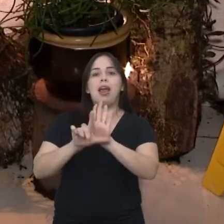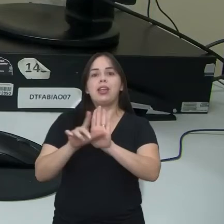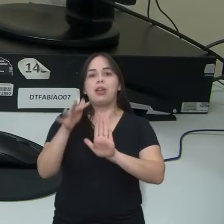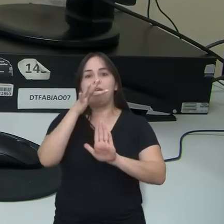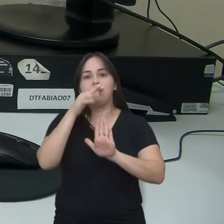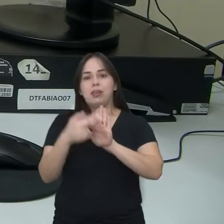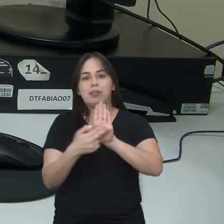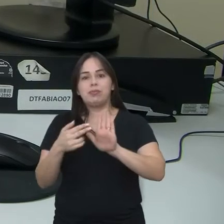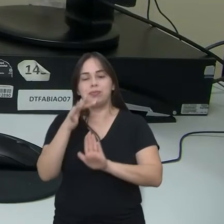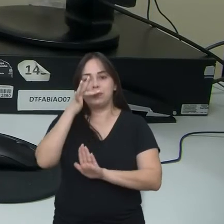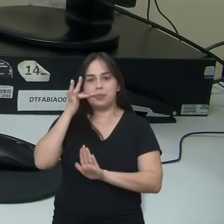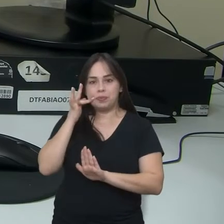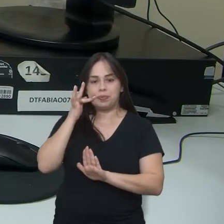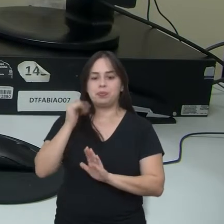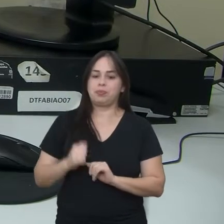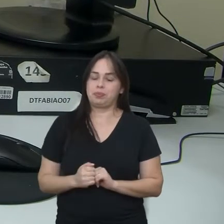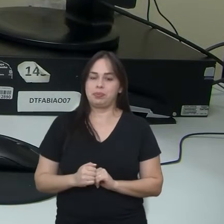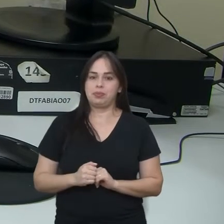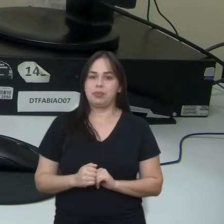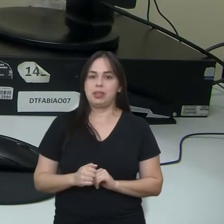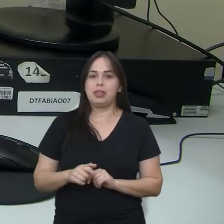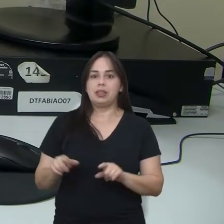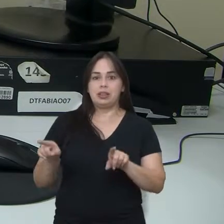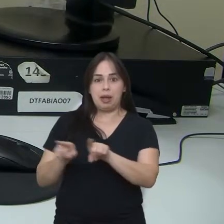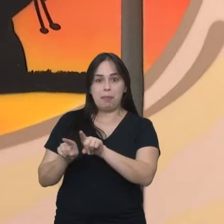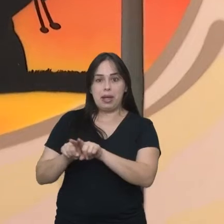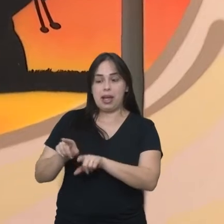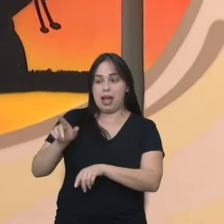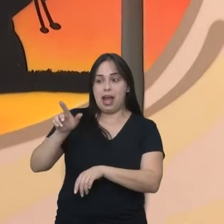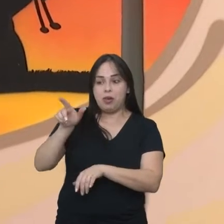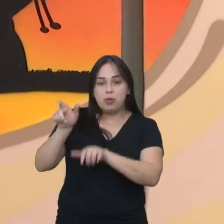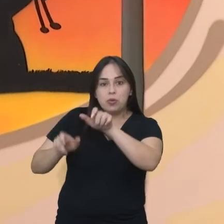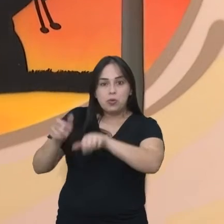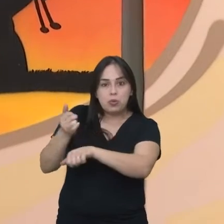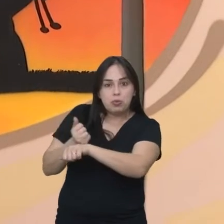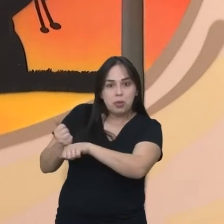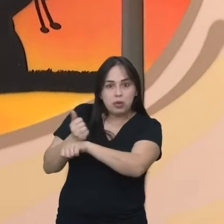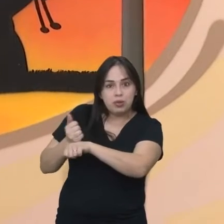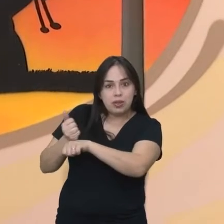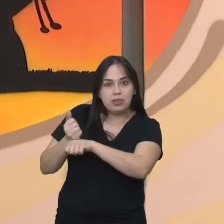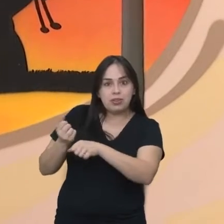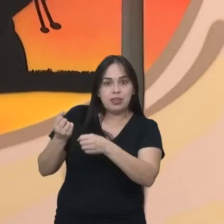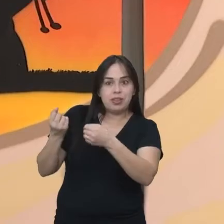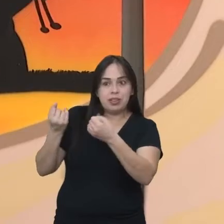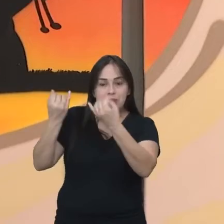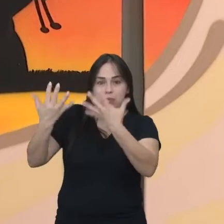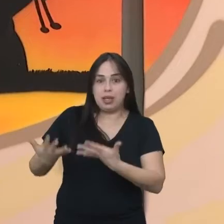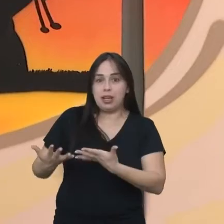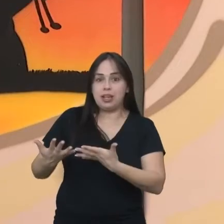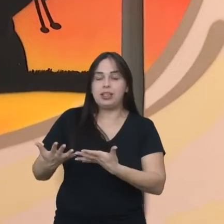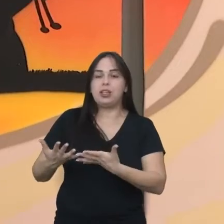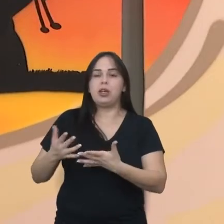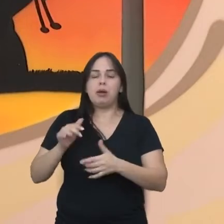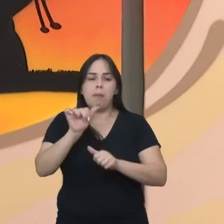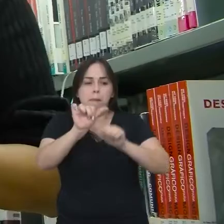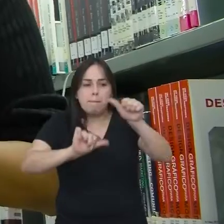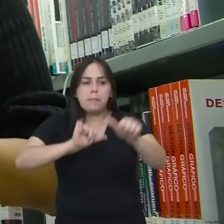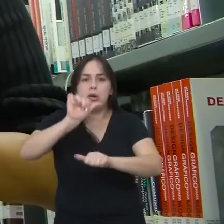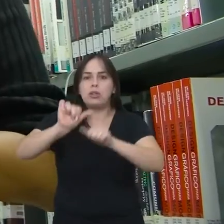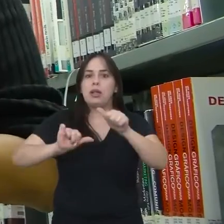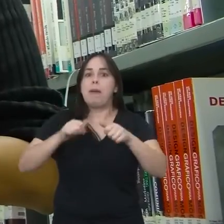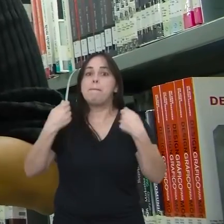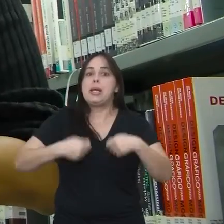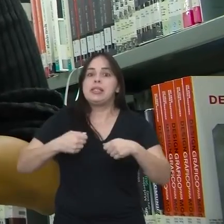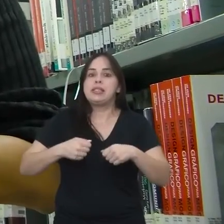surgiu por meio da lei de autoria do vereador Fabião Zagueiro. E os especialistas reforçam que o caminho para a transformação social